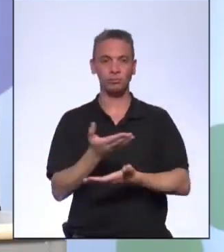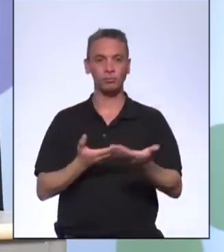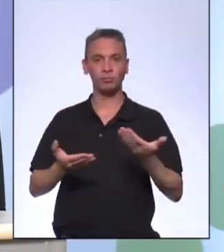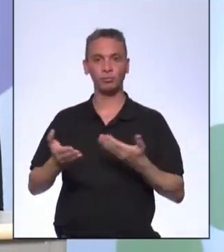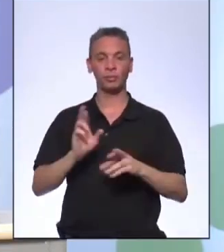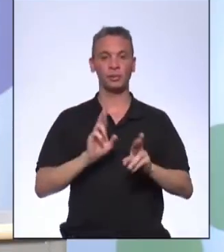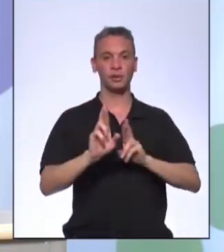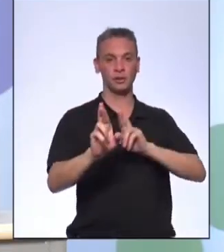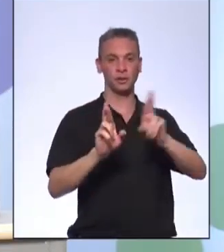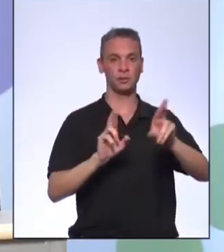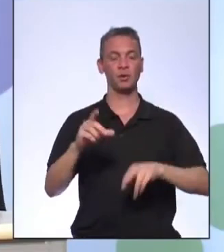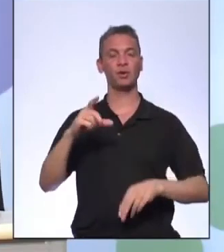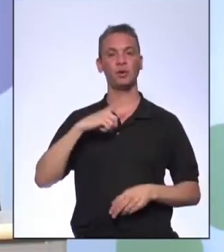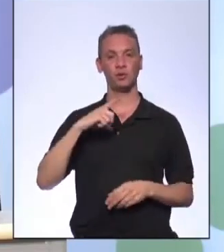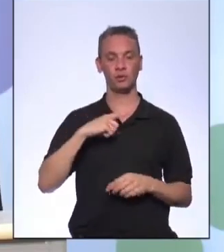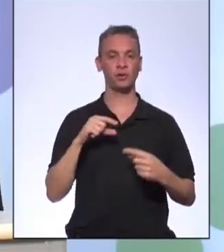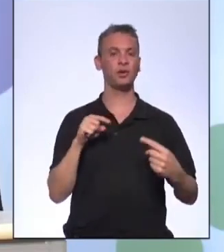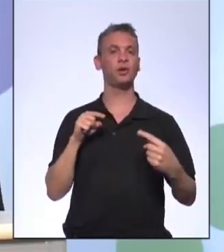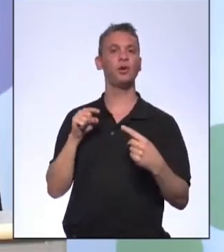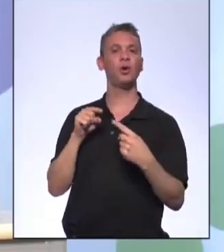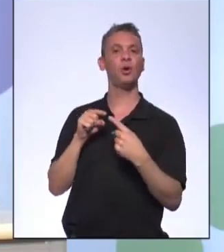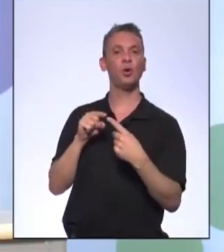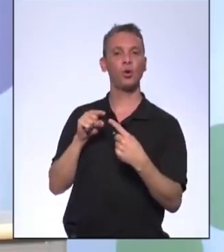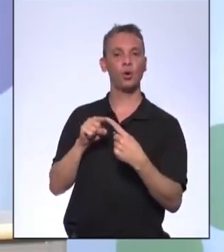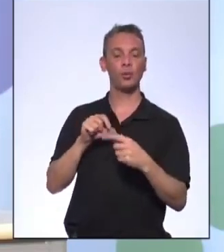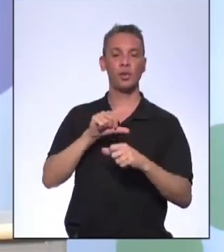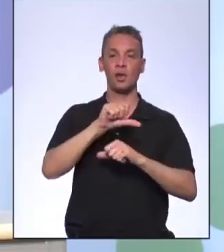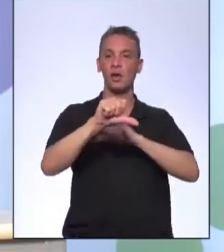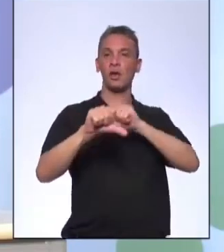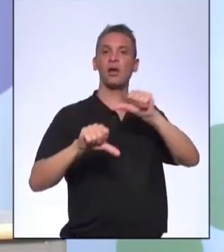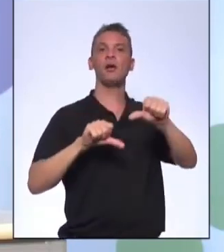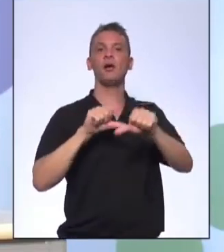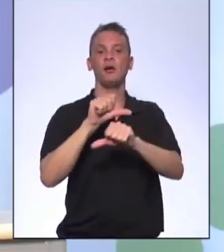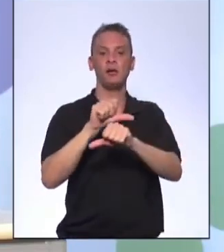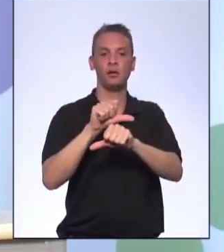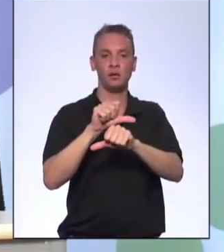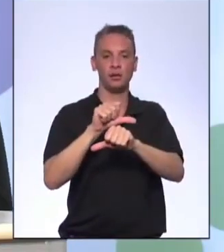Essa interação é uma mudança